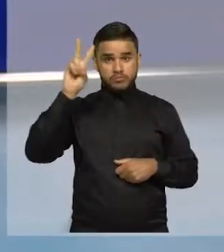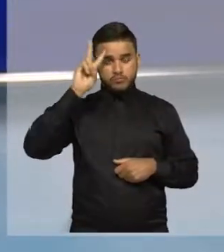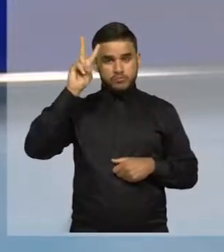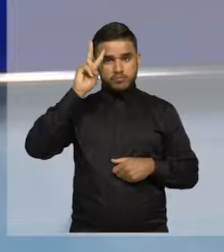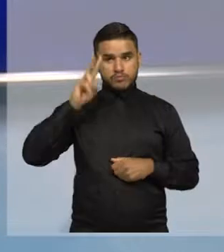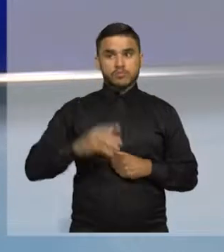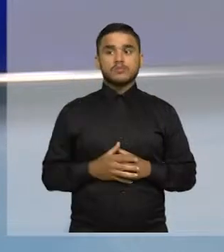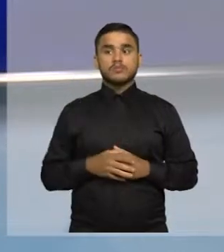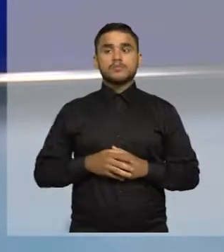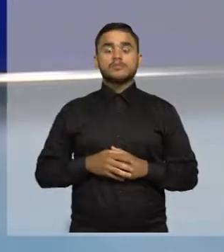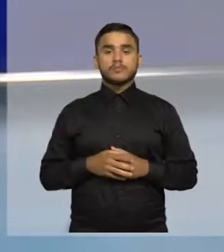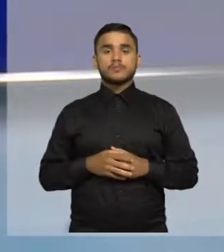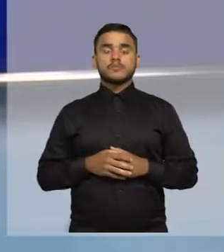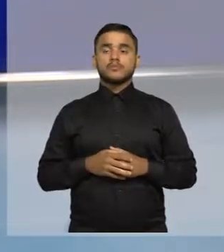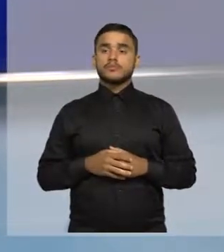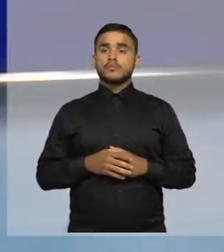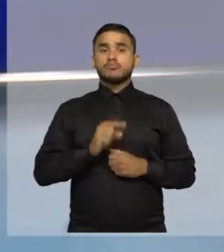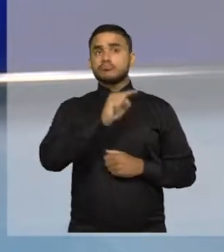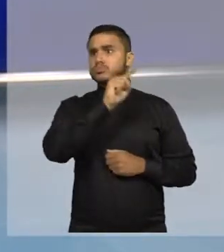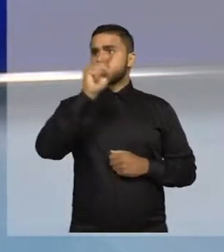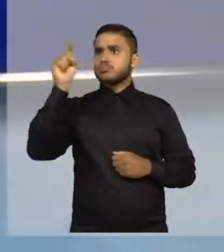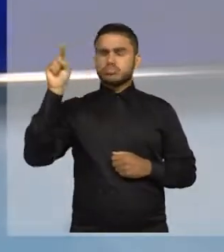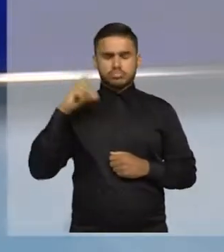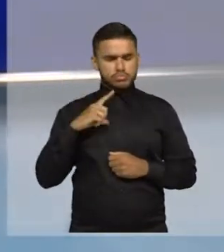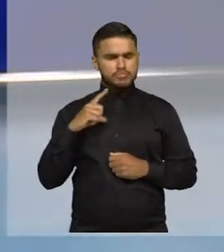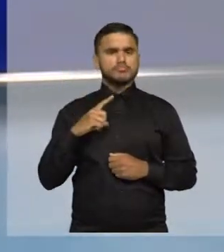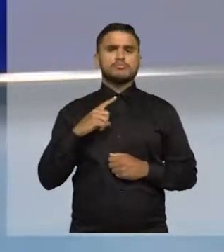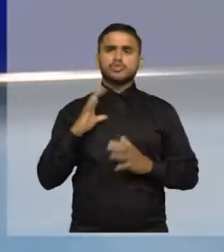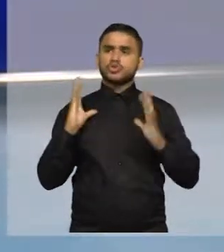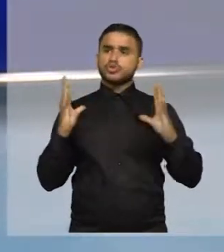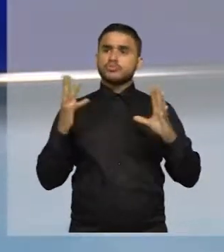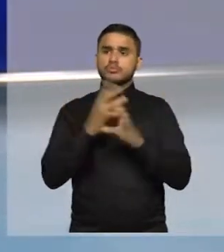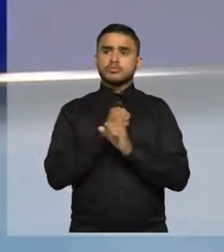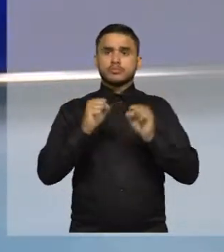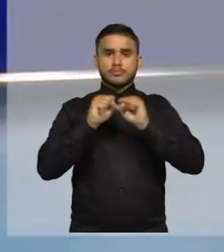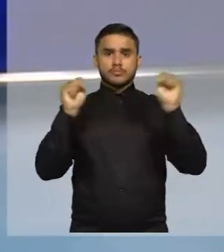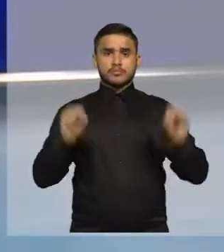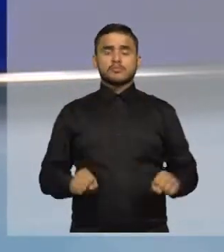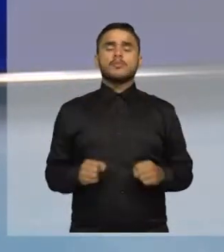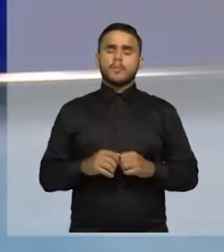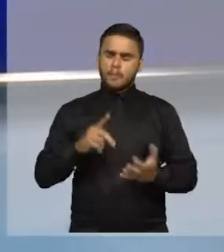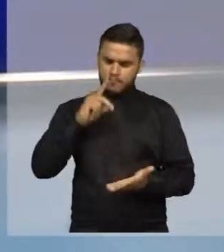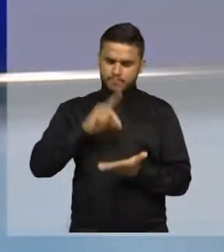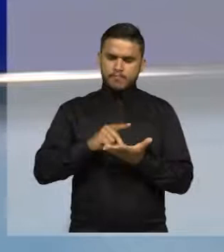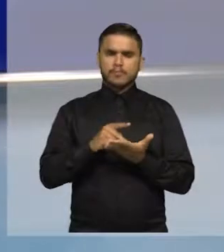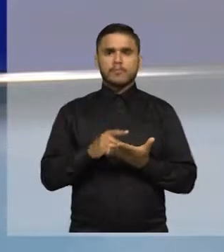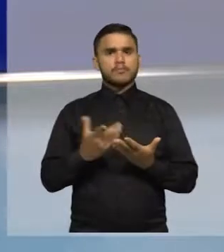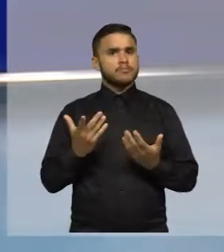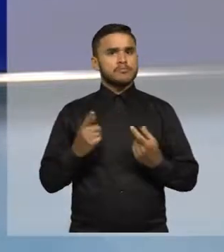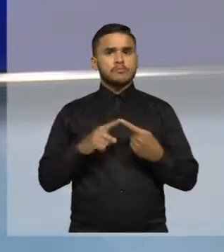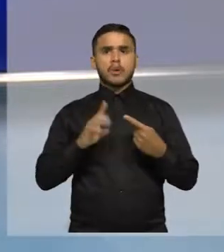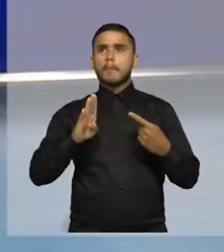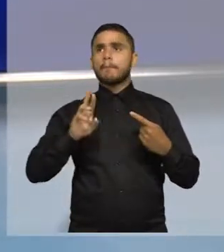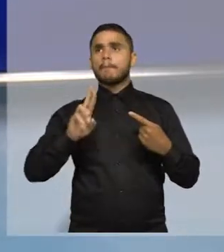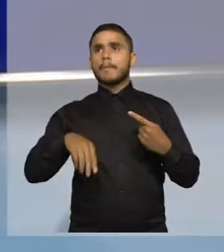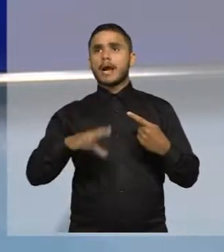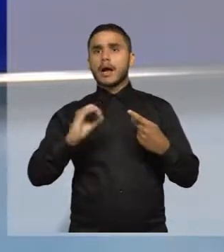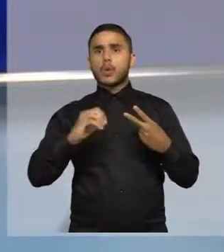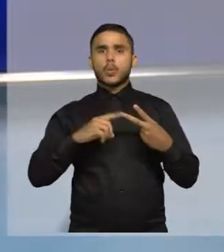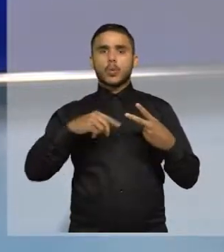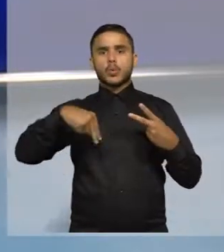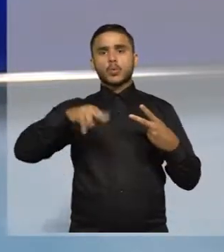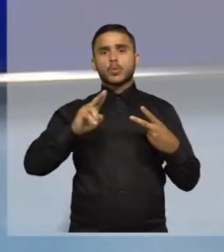segunda-feira. Todas as demais já estavam devidamente computados, com votos válidos, brancos,